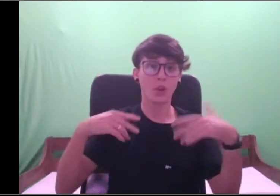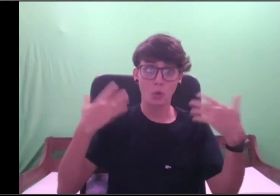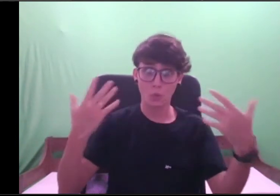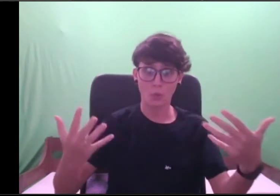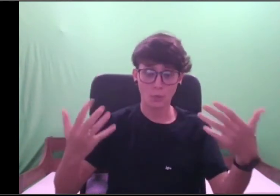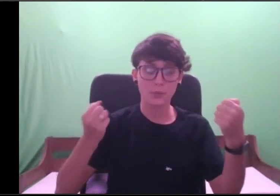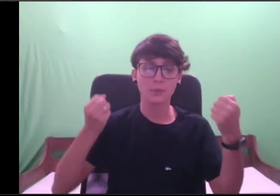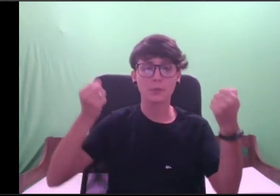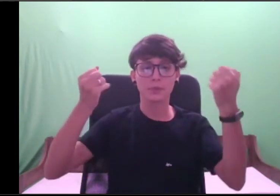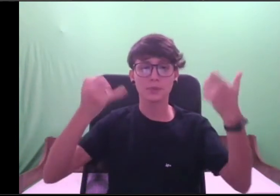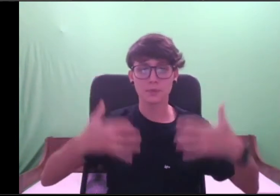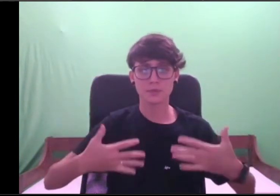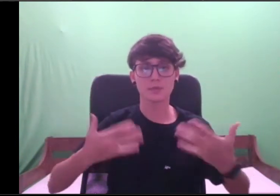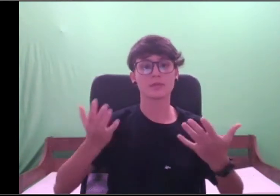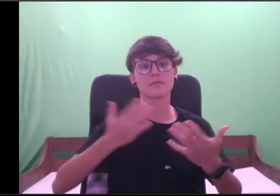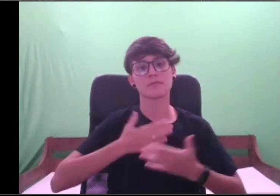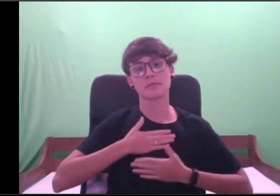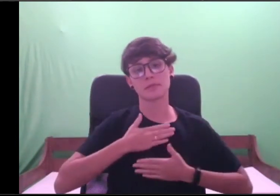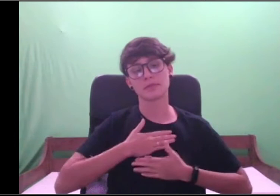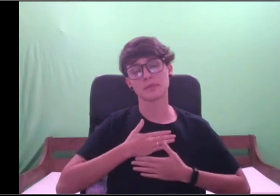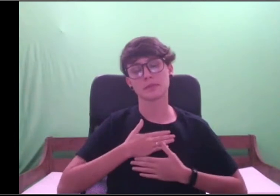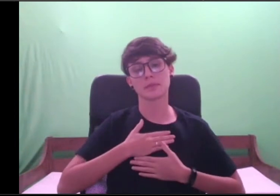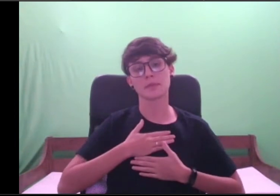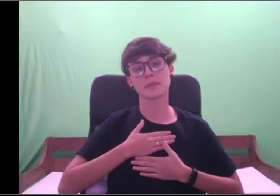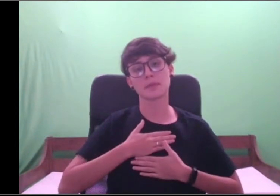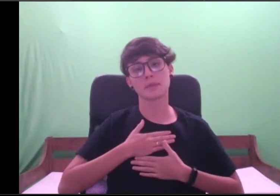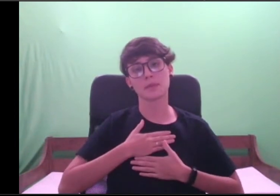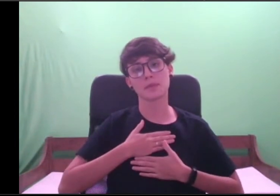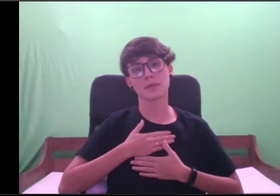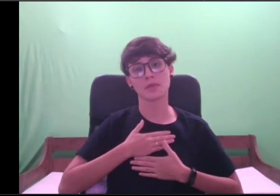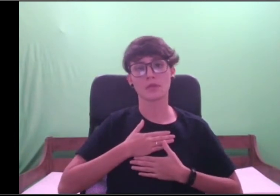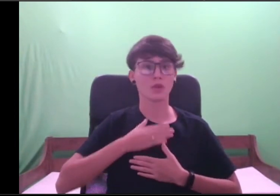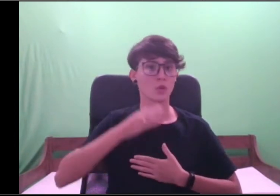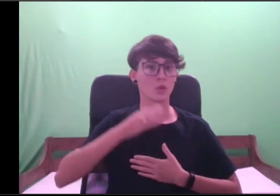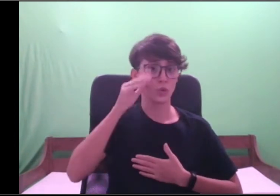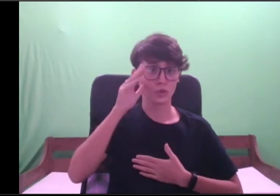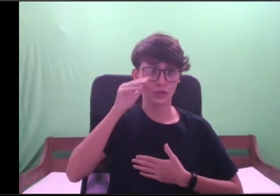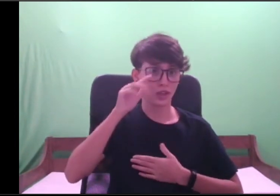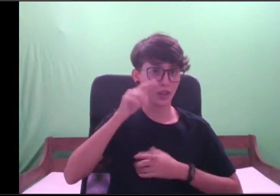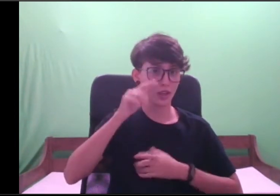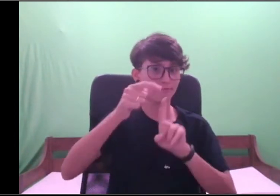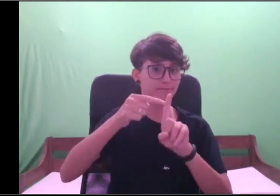Então, para mim é o seguinte: é curiosidade,